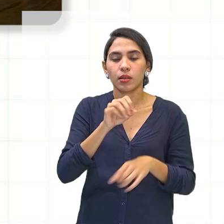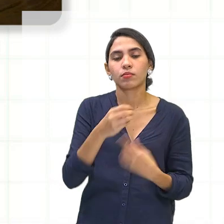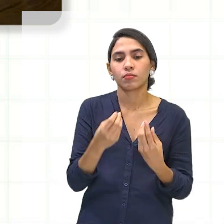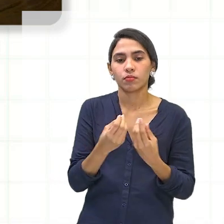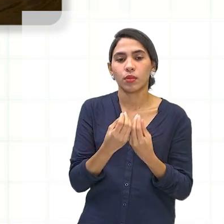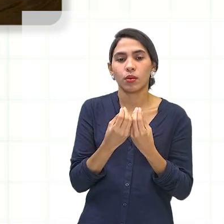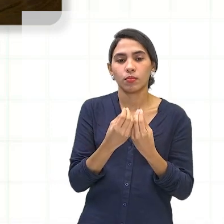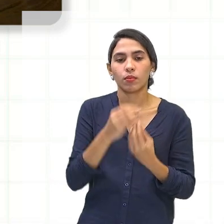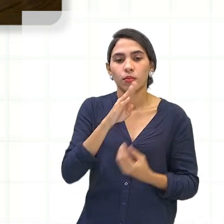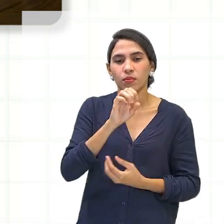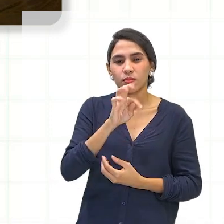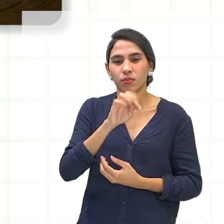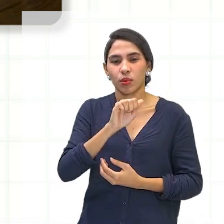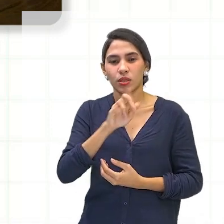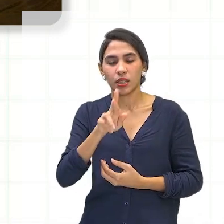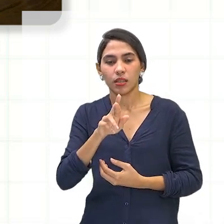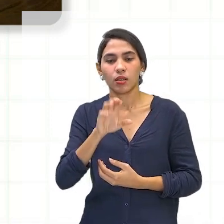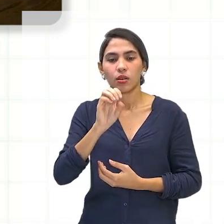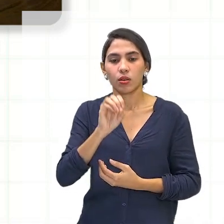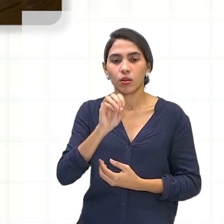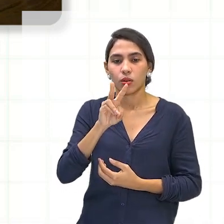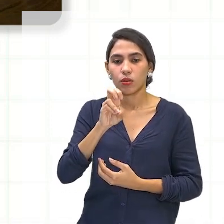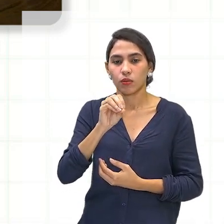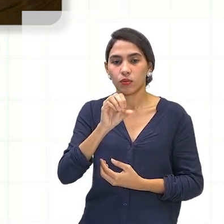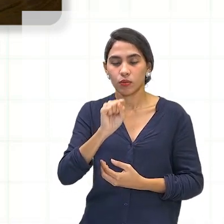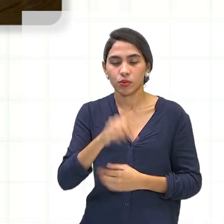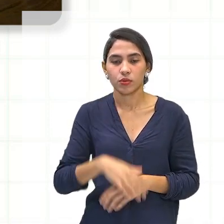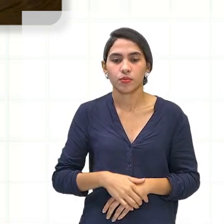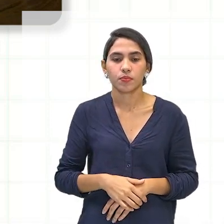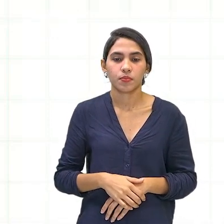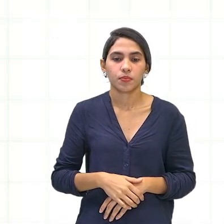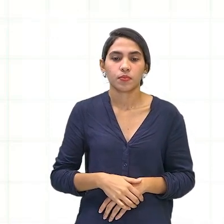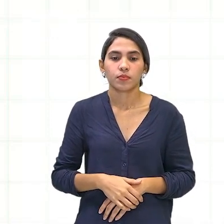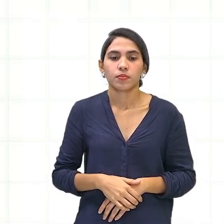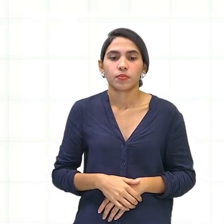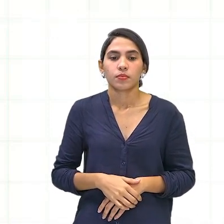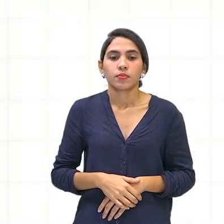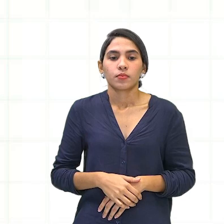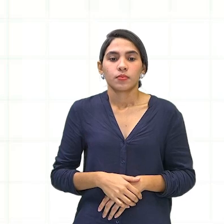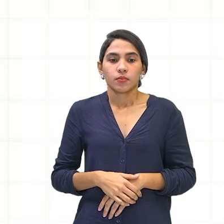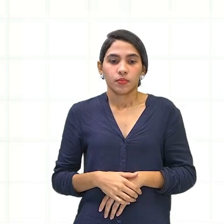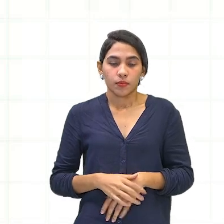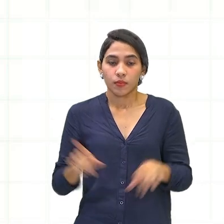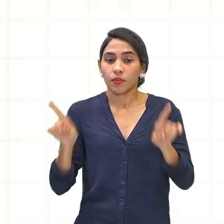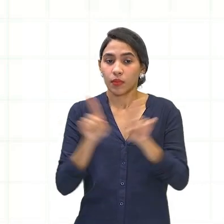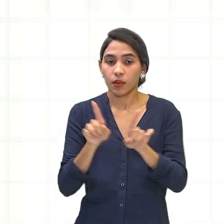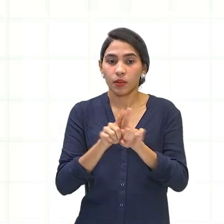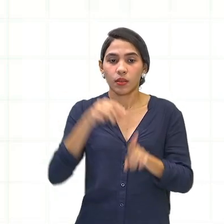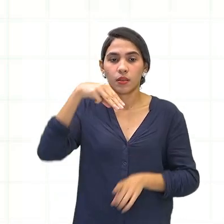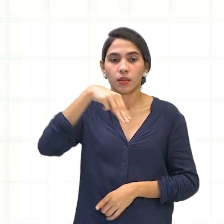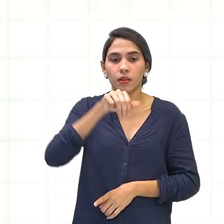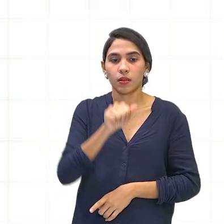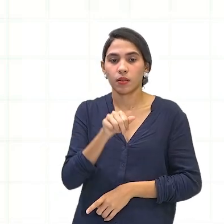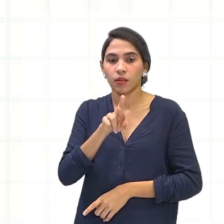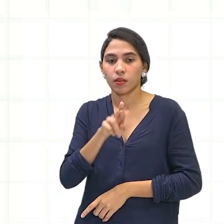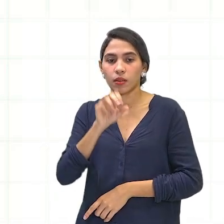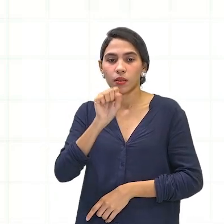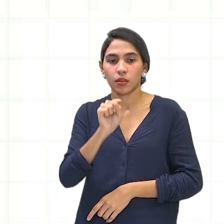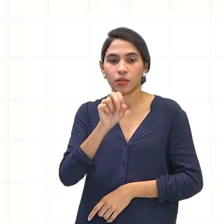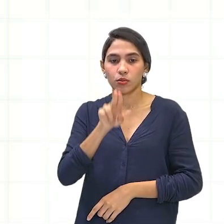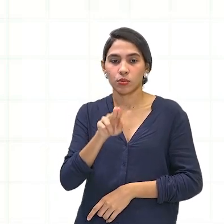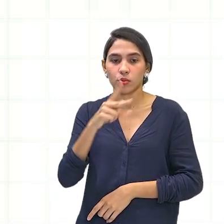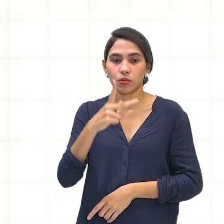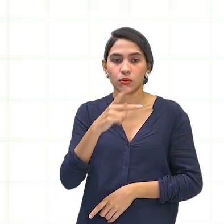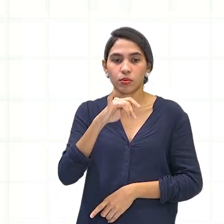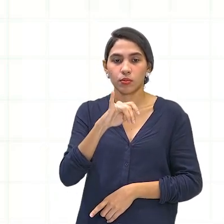esses representantes ali têm essa capacidade de botar ovos. Nós temos também ali os marsupiais,